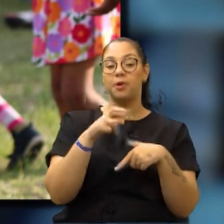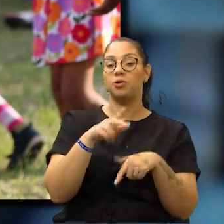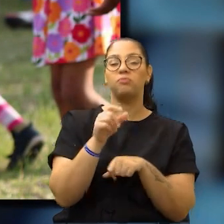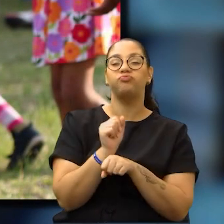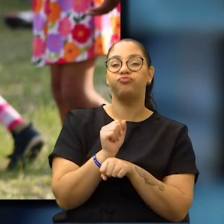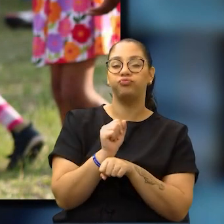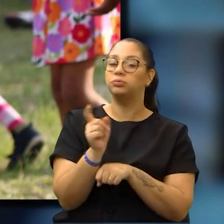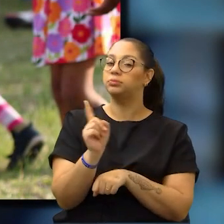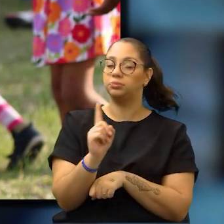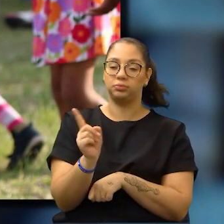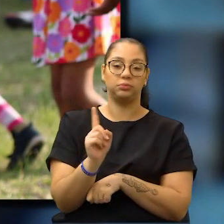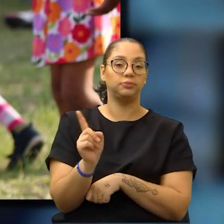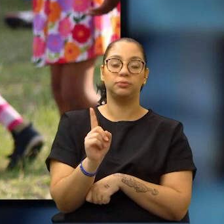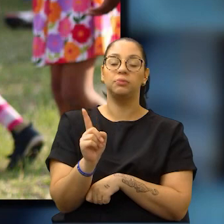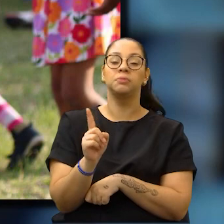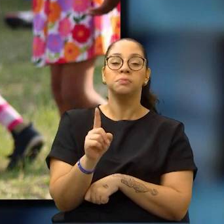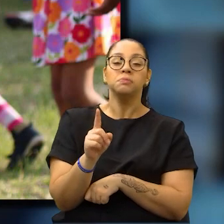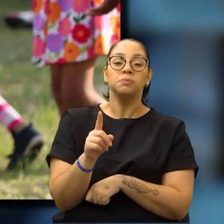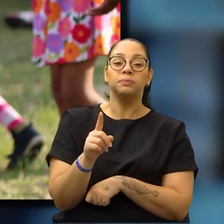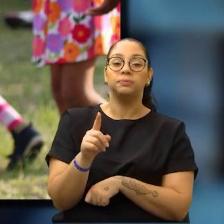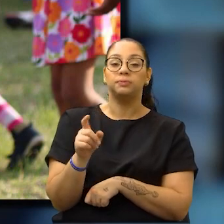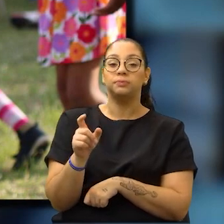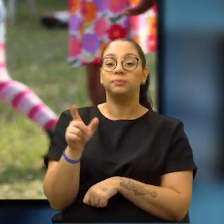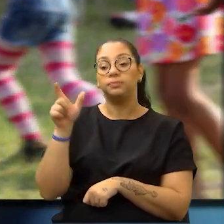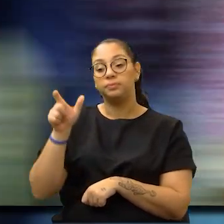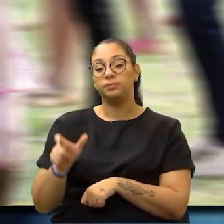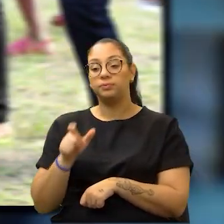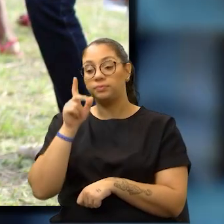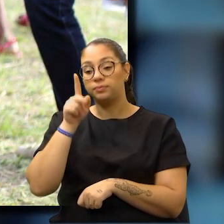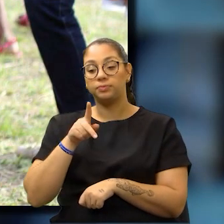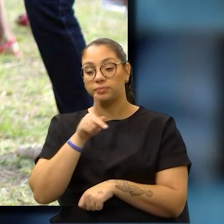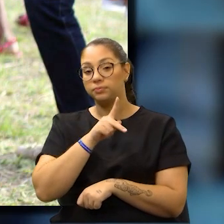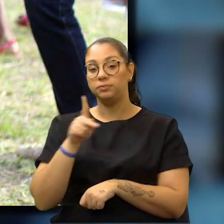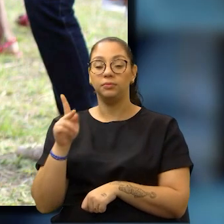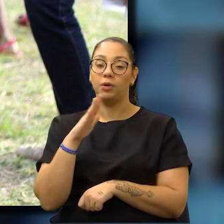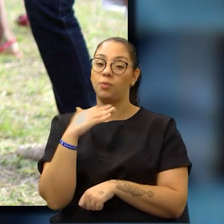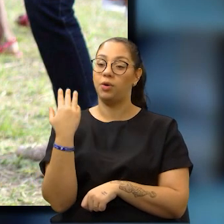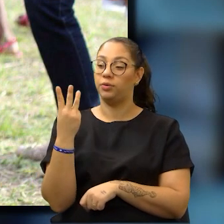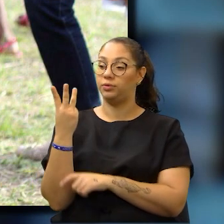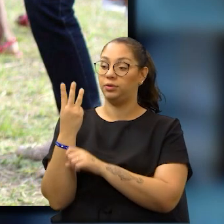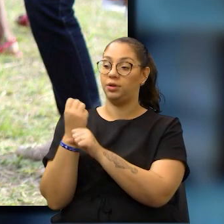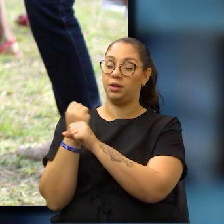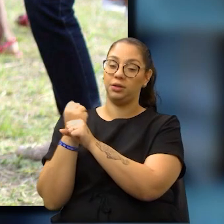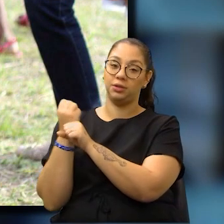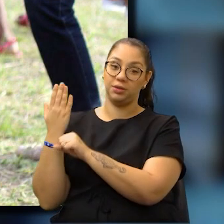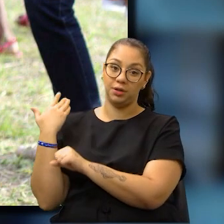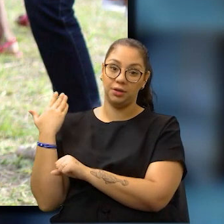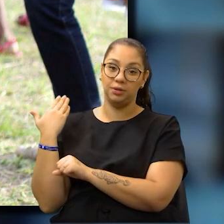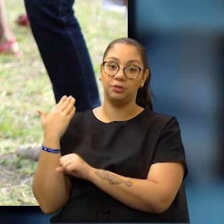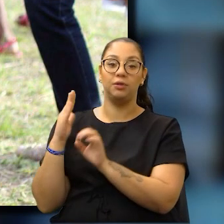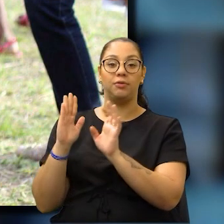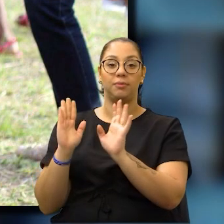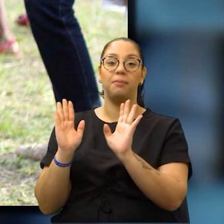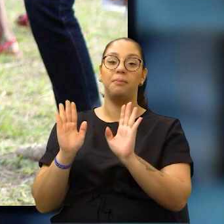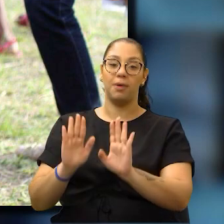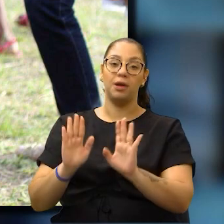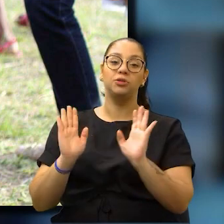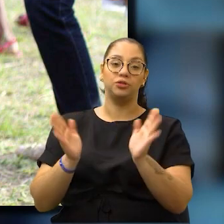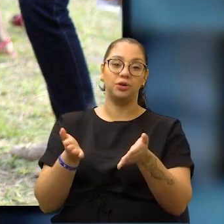está estacionado, né? O padre já não está entre nós há 3 anos, mas ele já tinha